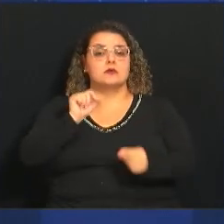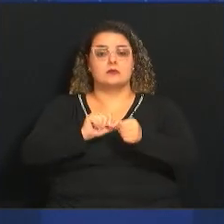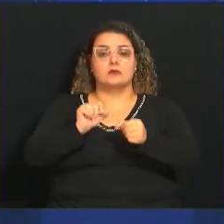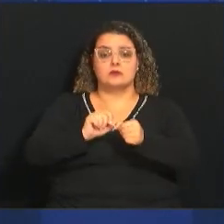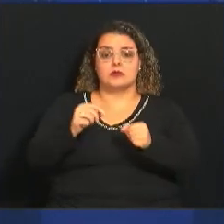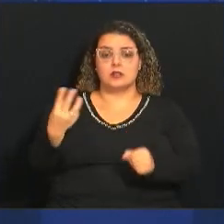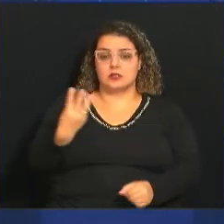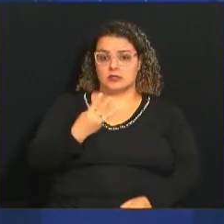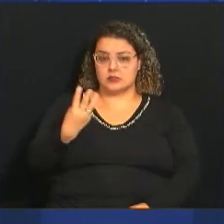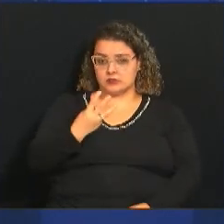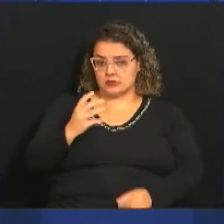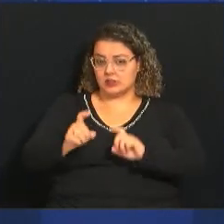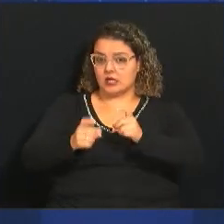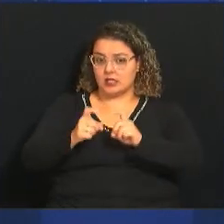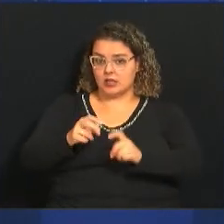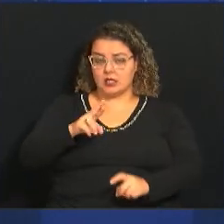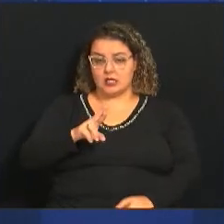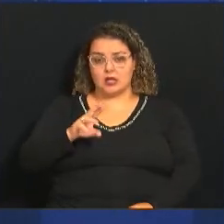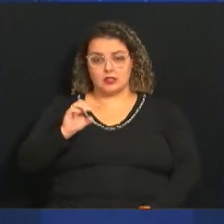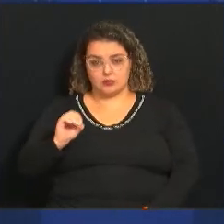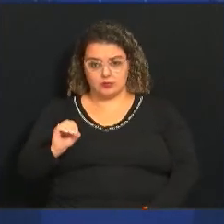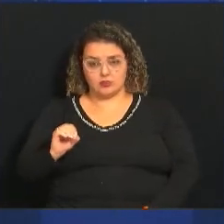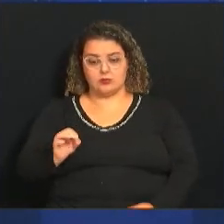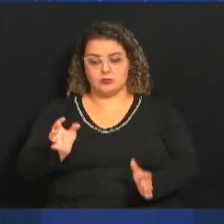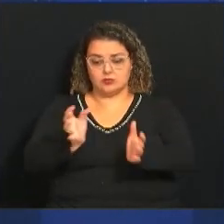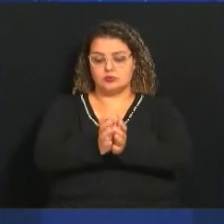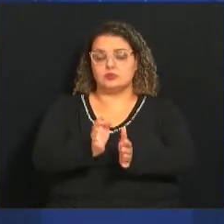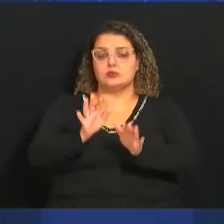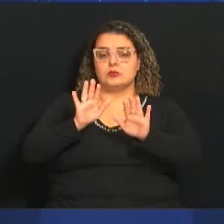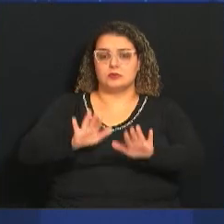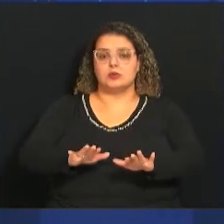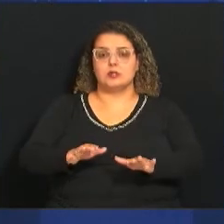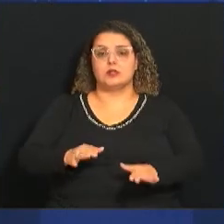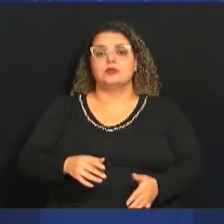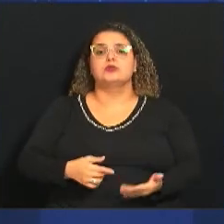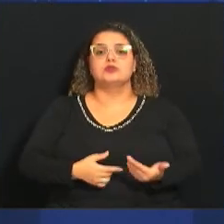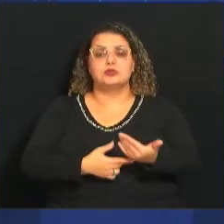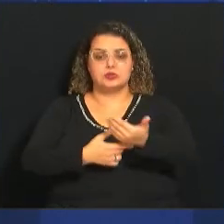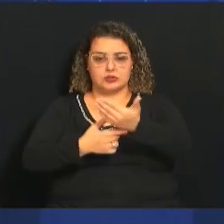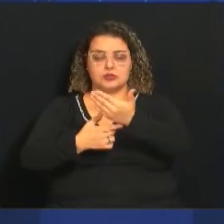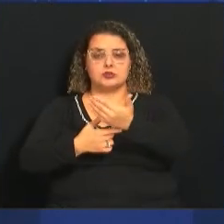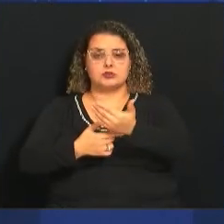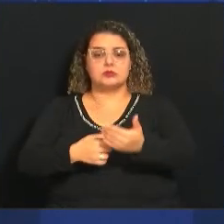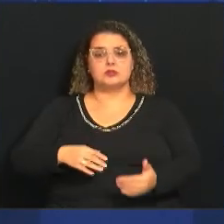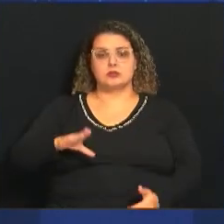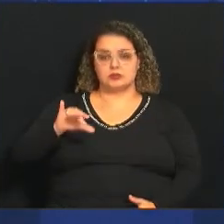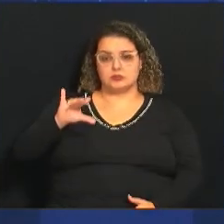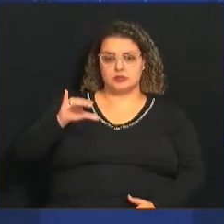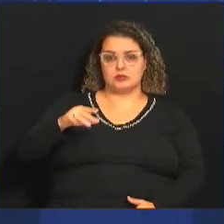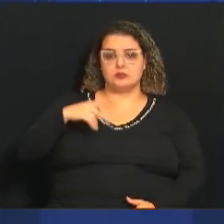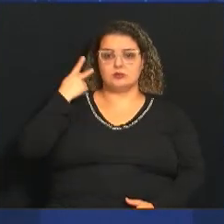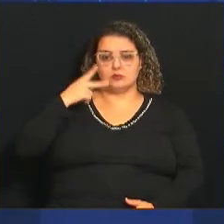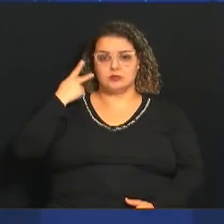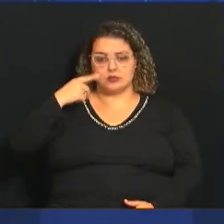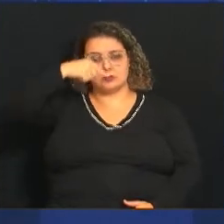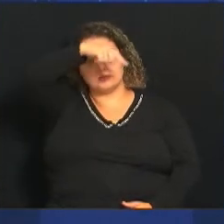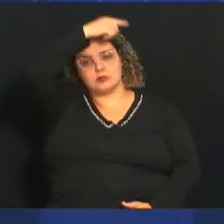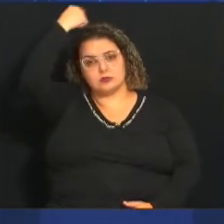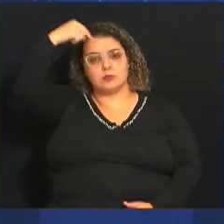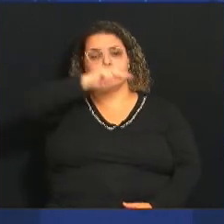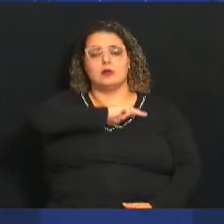e Defesa dos Direitos do Consumidor. Estiveram presentes o presidente da comissão, o vereador Eduardo Magoga, e